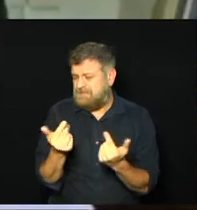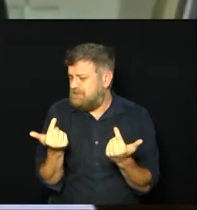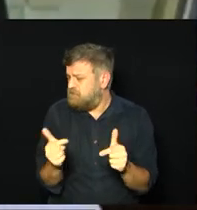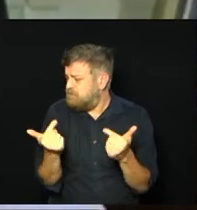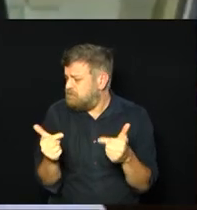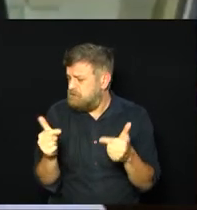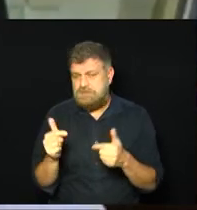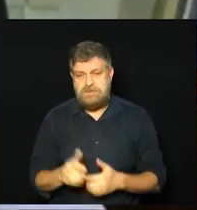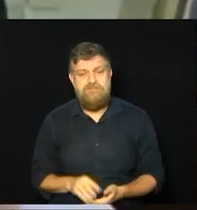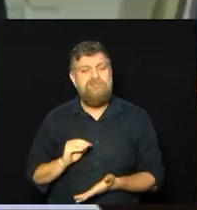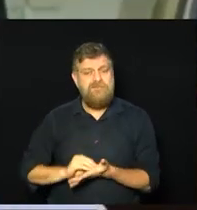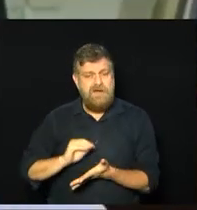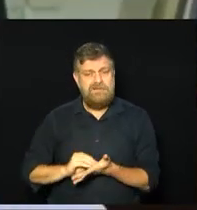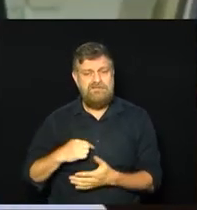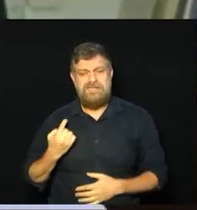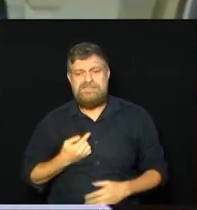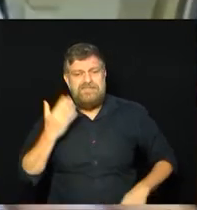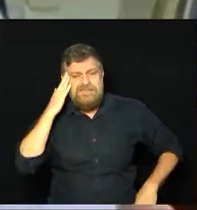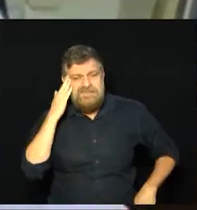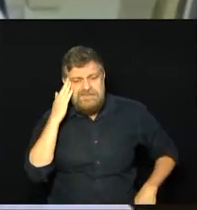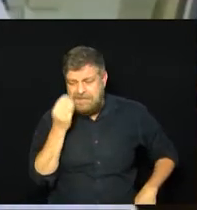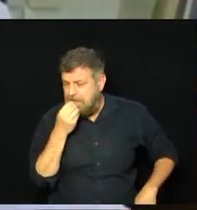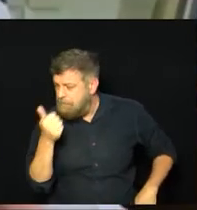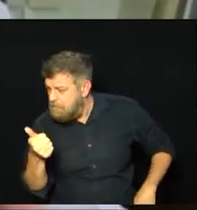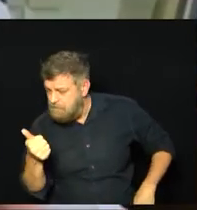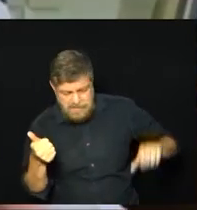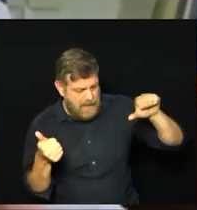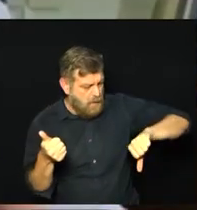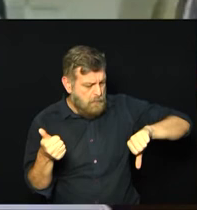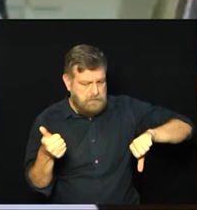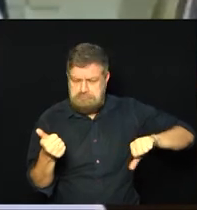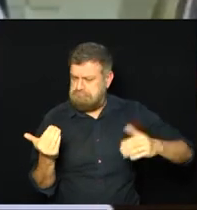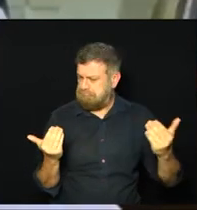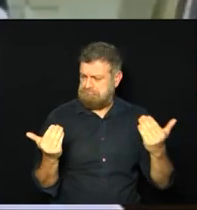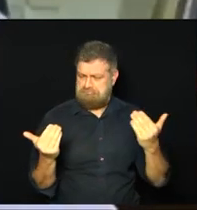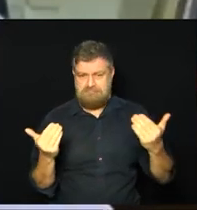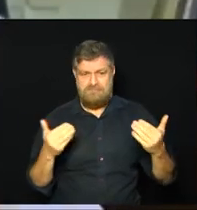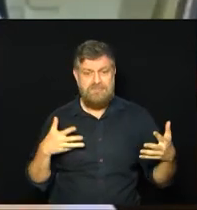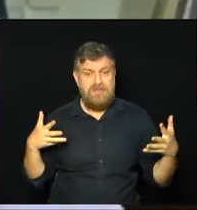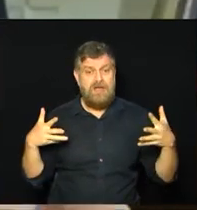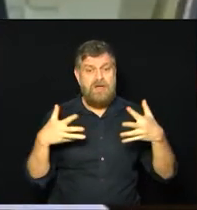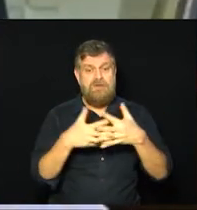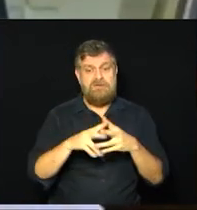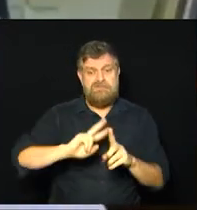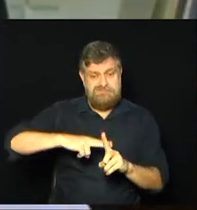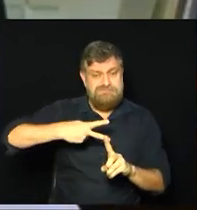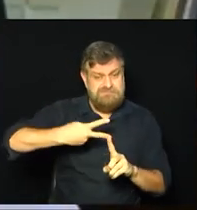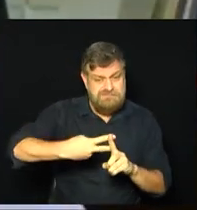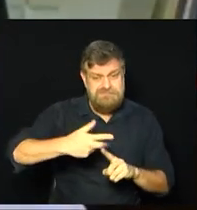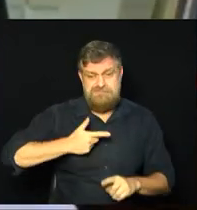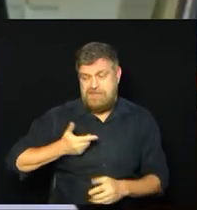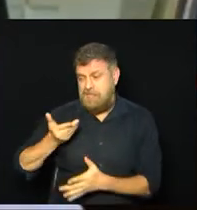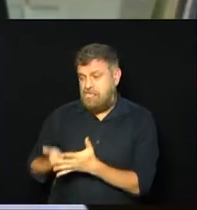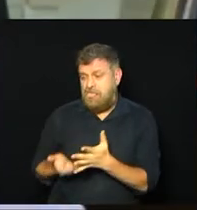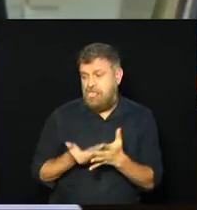né? A gente já não entendia mais o que era bom, o que era ruim, o que era certo, o que era errado. Isso confundiu ainda mais, né? Esses parâmetros se perderam um